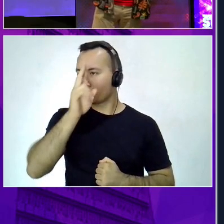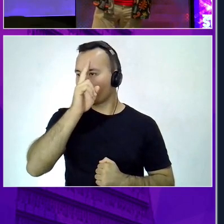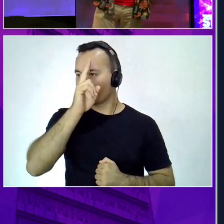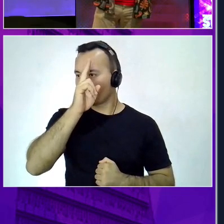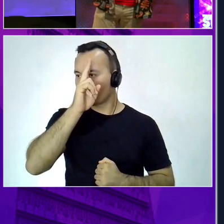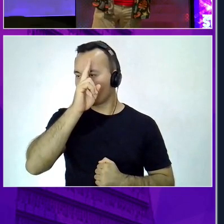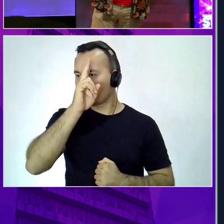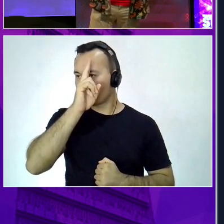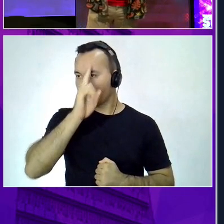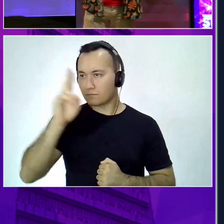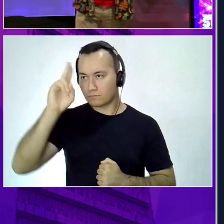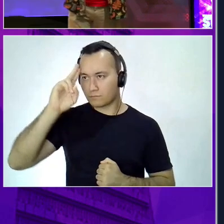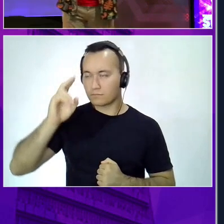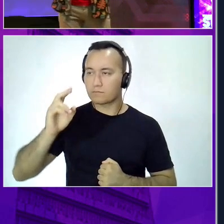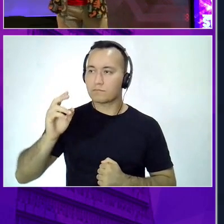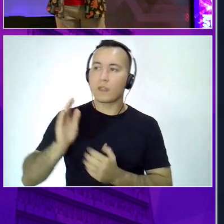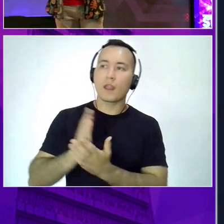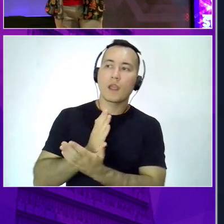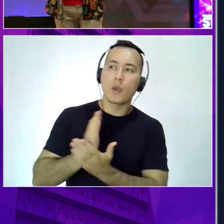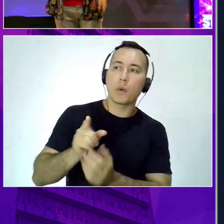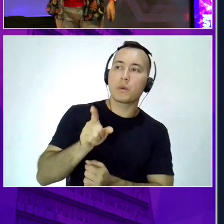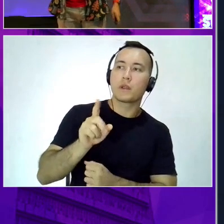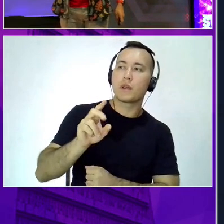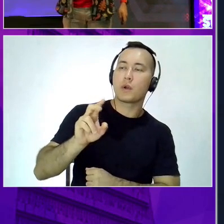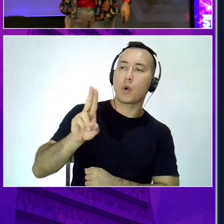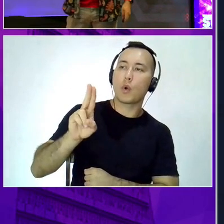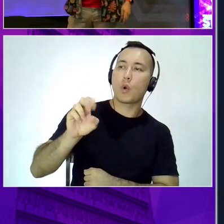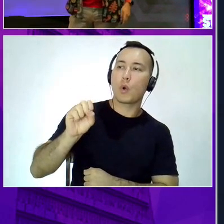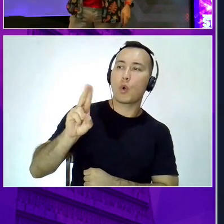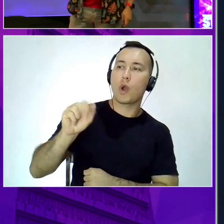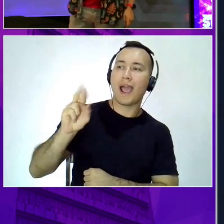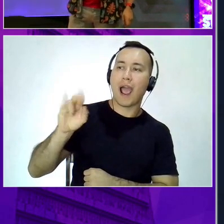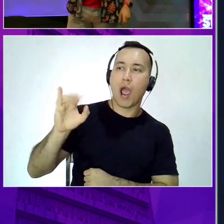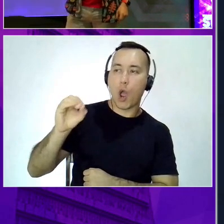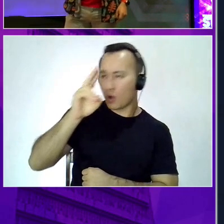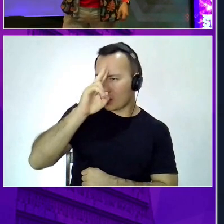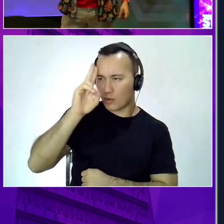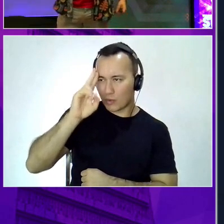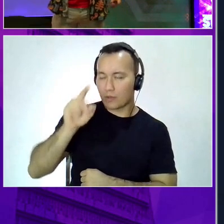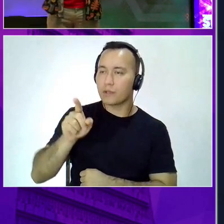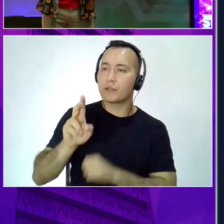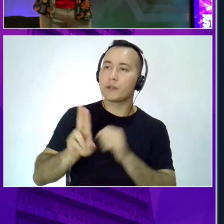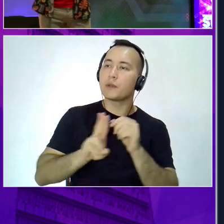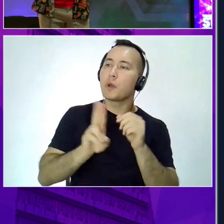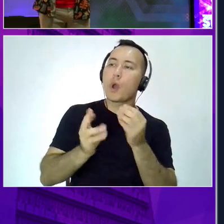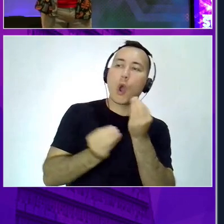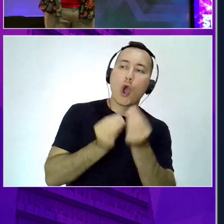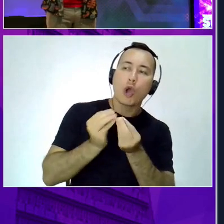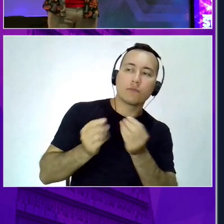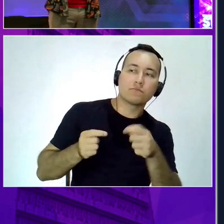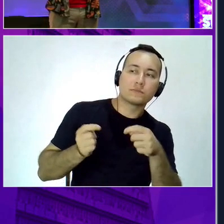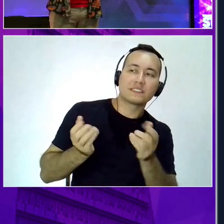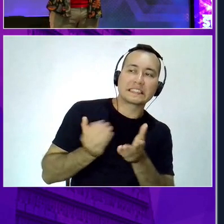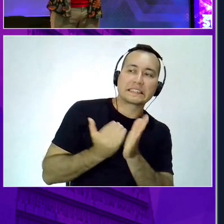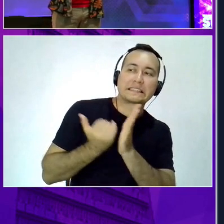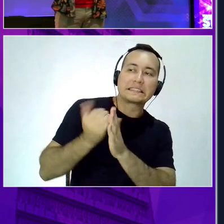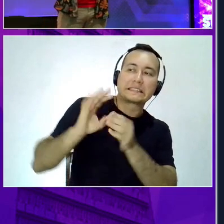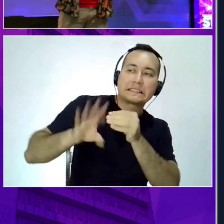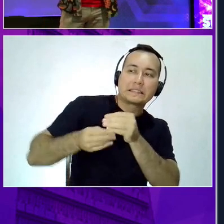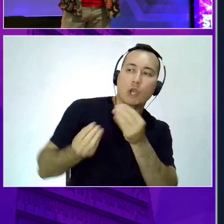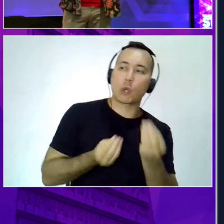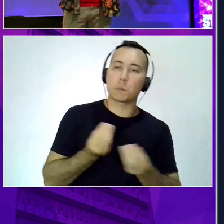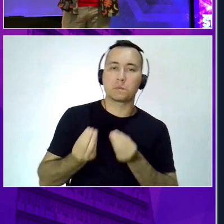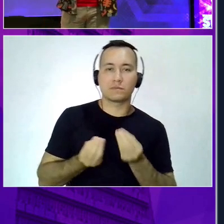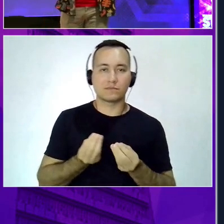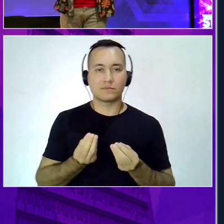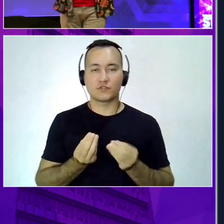E começar a inferir coisas. Mas isso é futuro, tá? Vamos pensar um pouquinho sobre como que é o funcionamento do chat GPT em si, para a gente